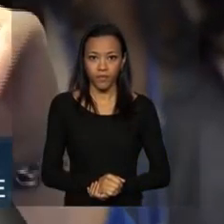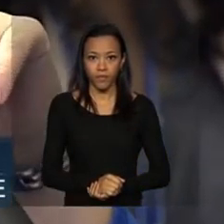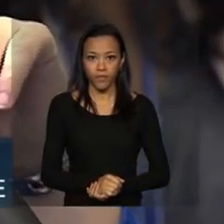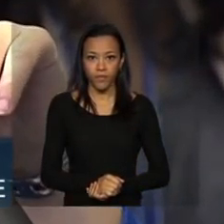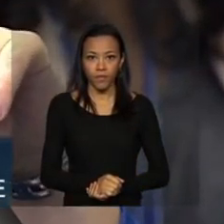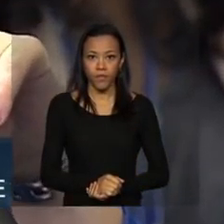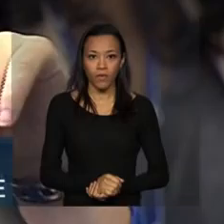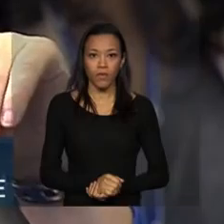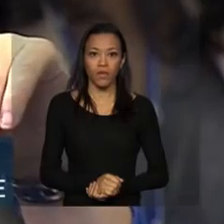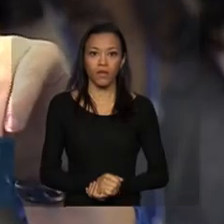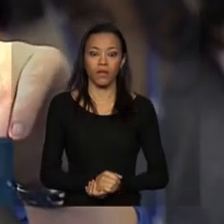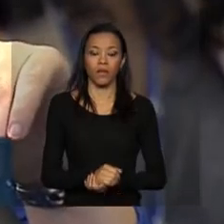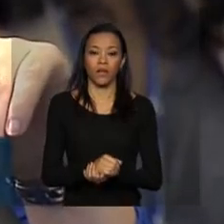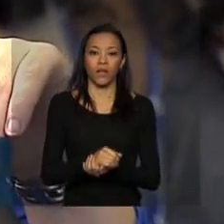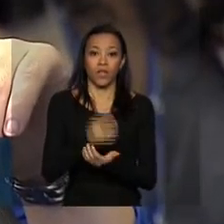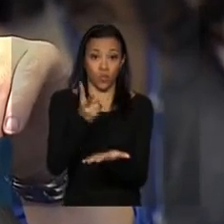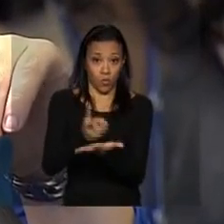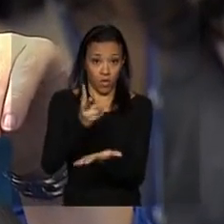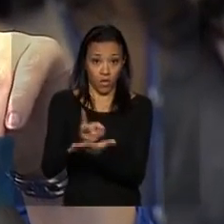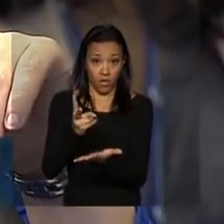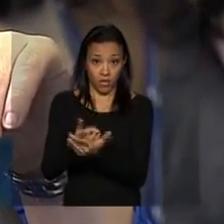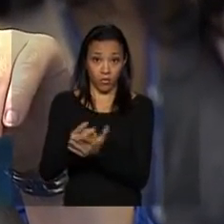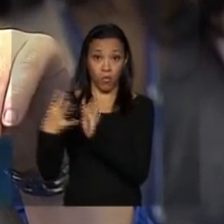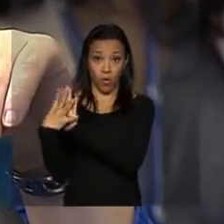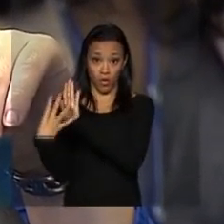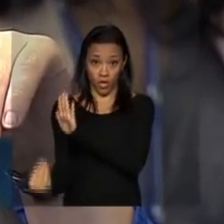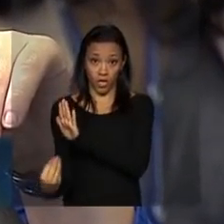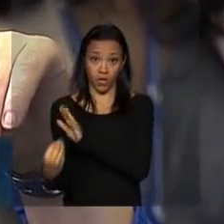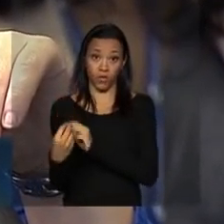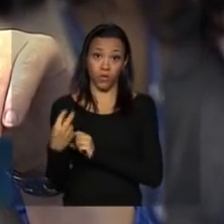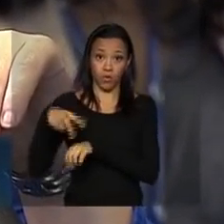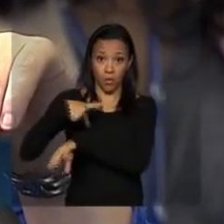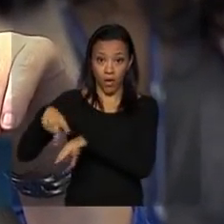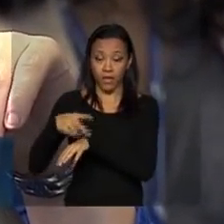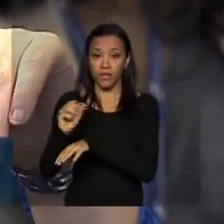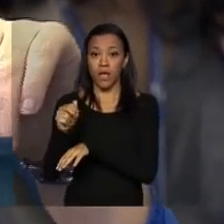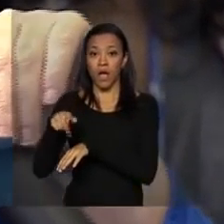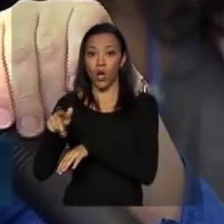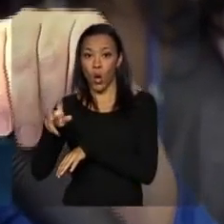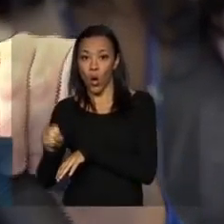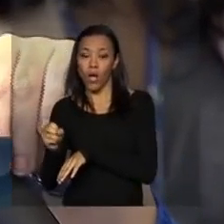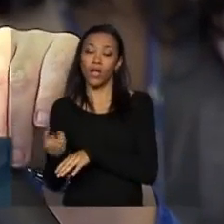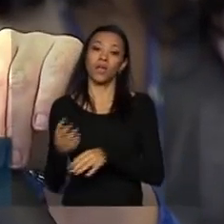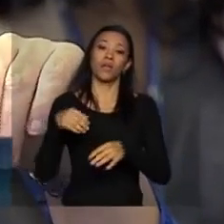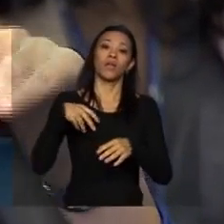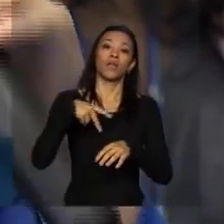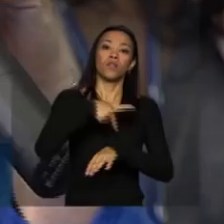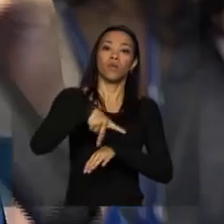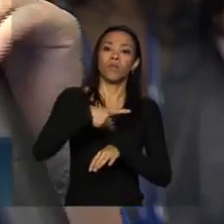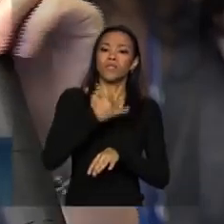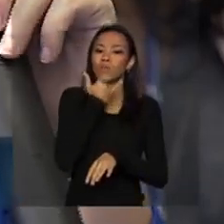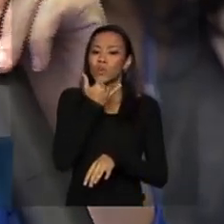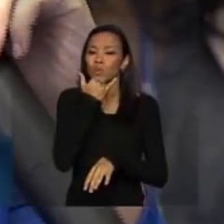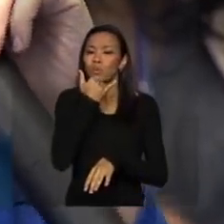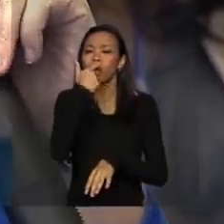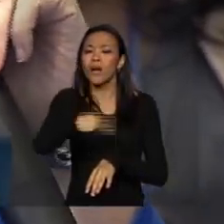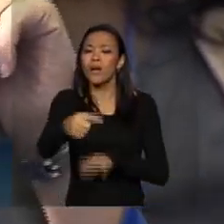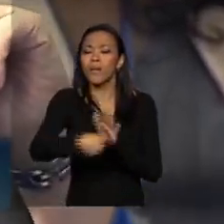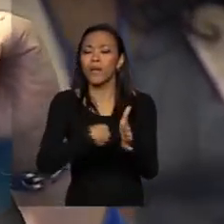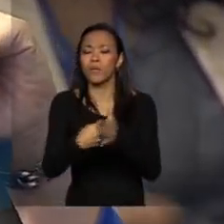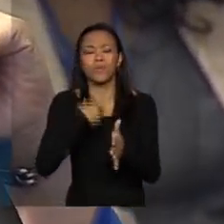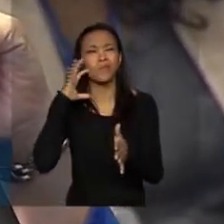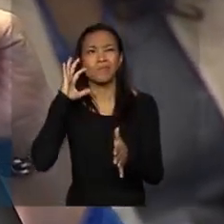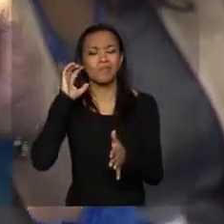Nos mesmos moldes de Angola e Moçambique, é a mesma coisa ou tem alguma diferença específica? Desculpa, caso se México? Você puder repetir, que a acústica não está